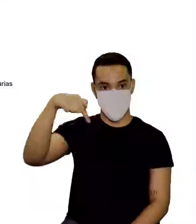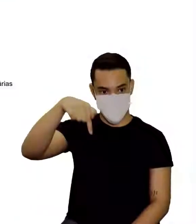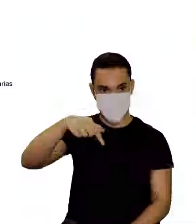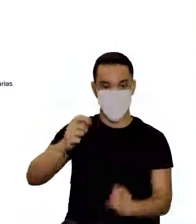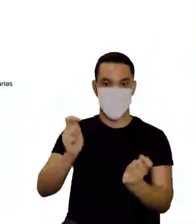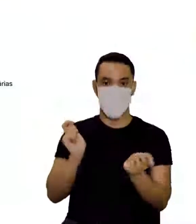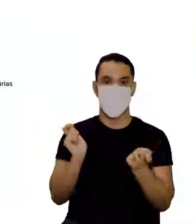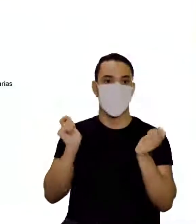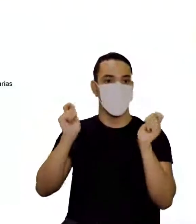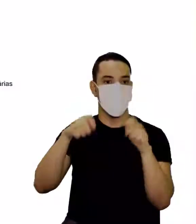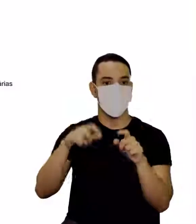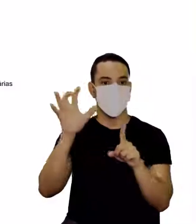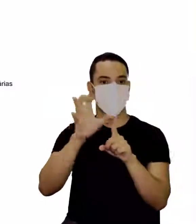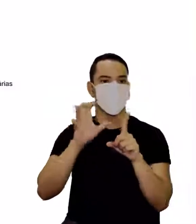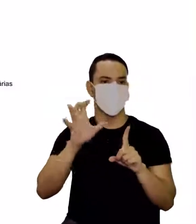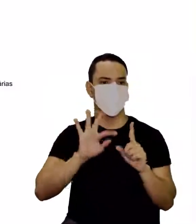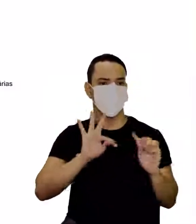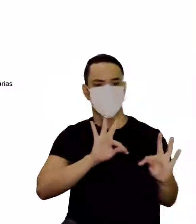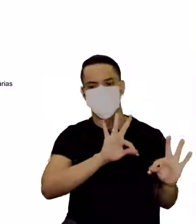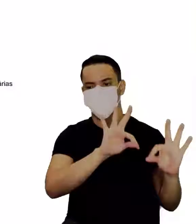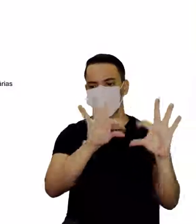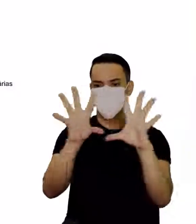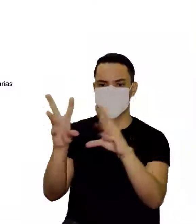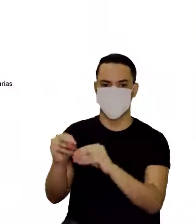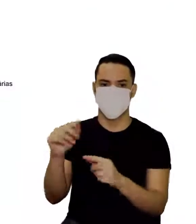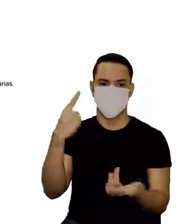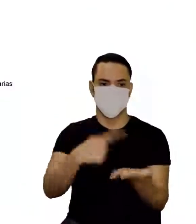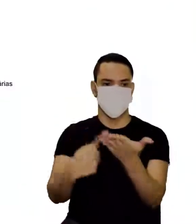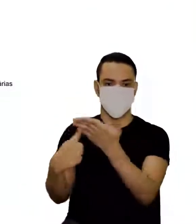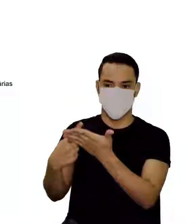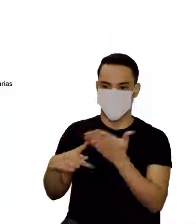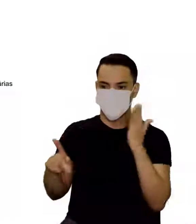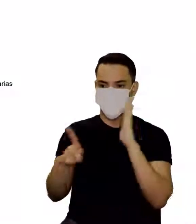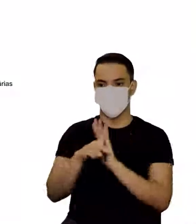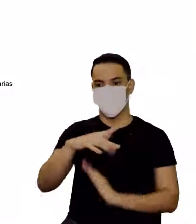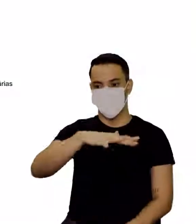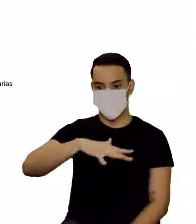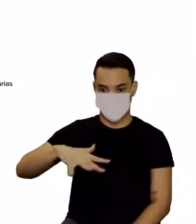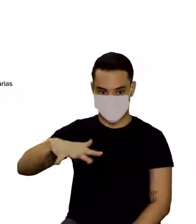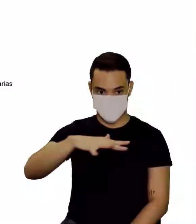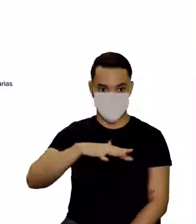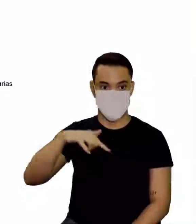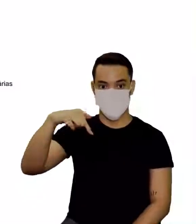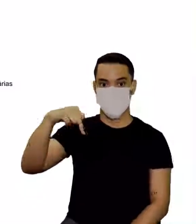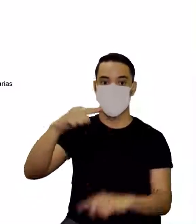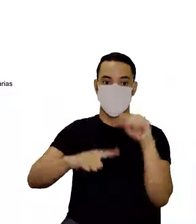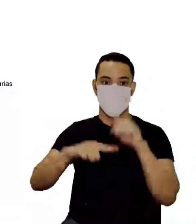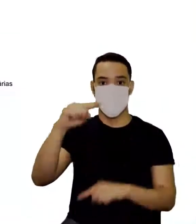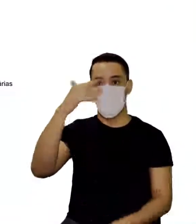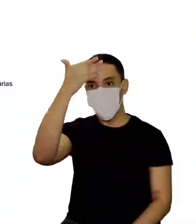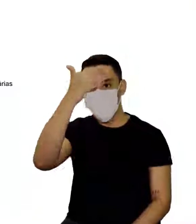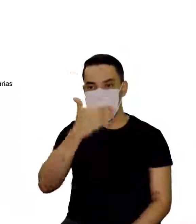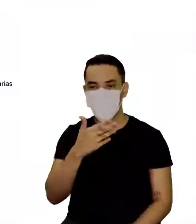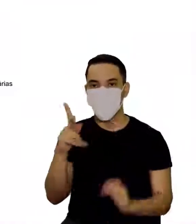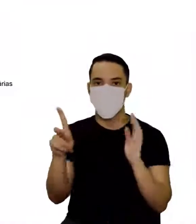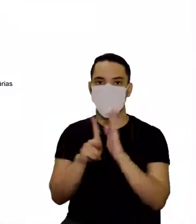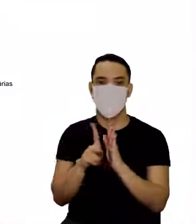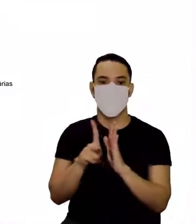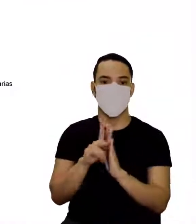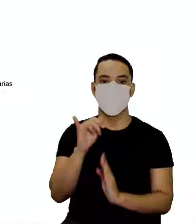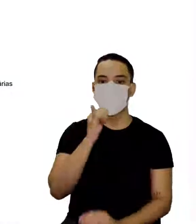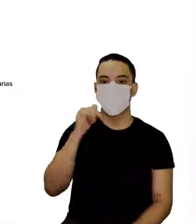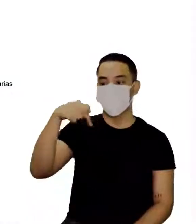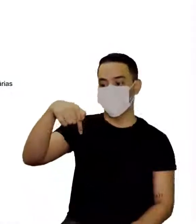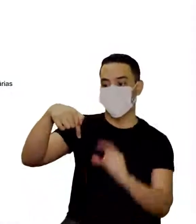possa influenciar em todos os pontos estabelecidos do espaço, uma carga de prova de intensidade, por exemplo, Q